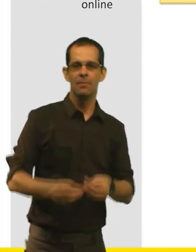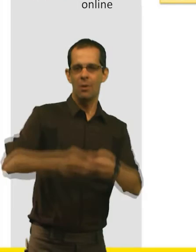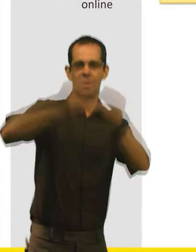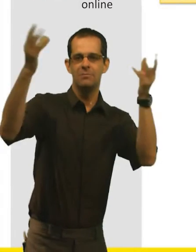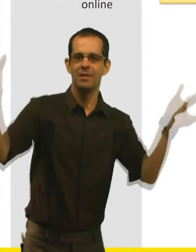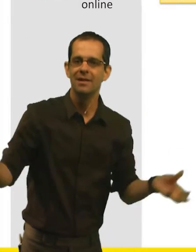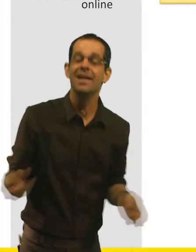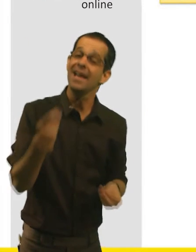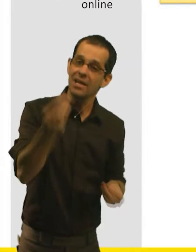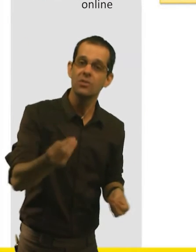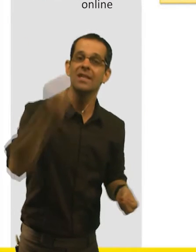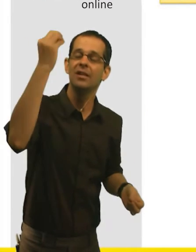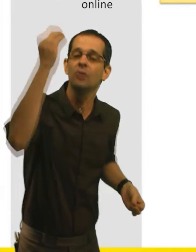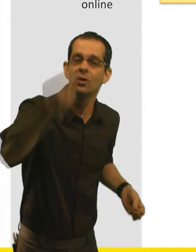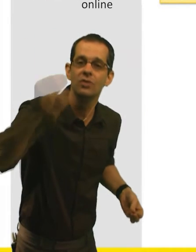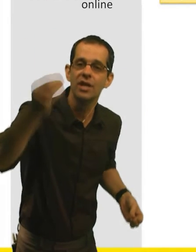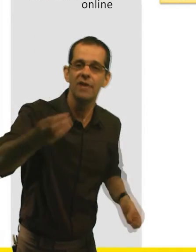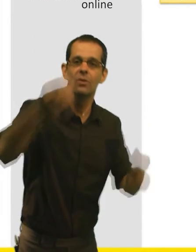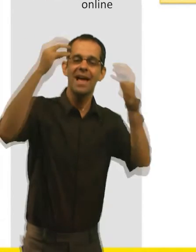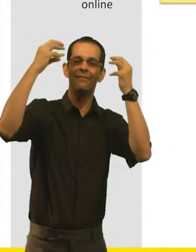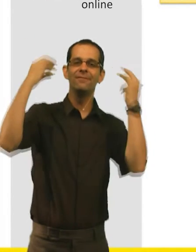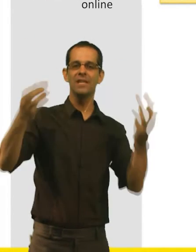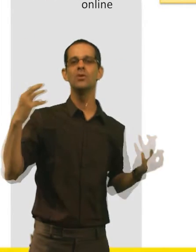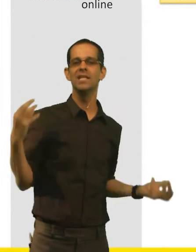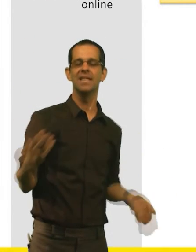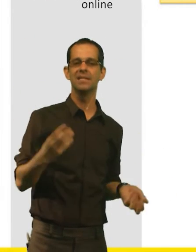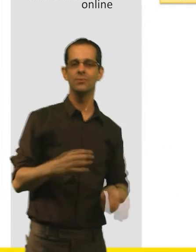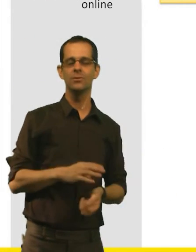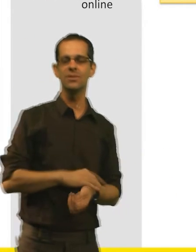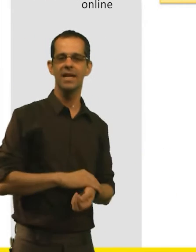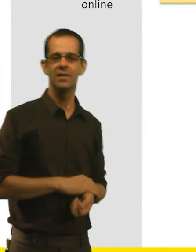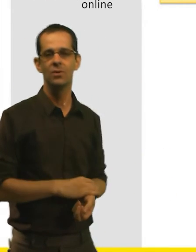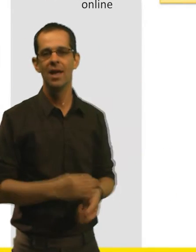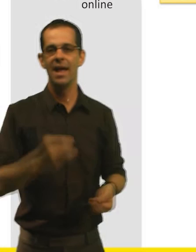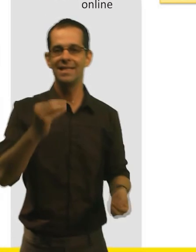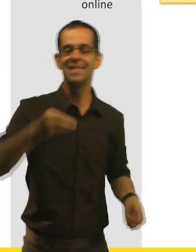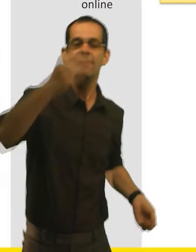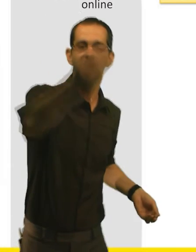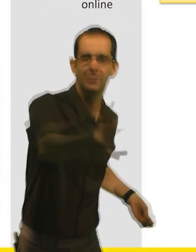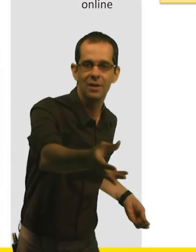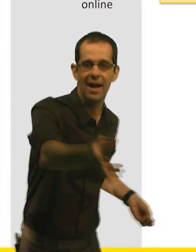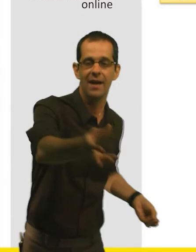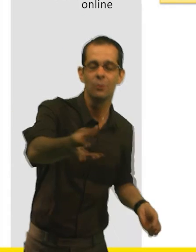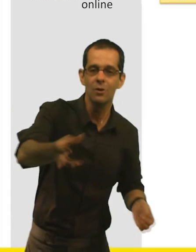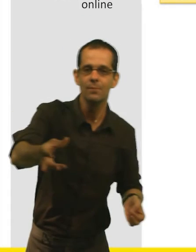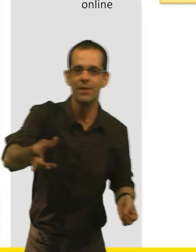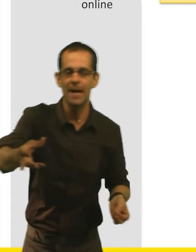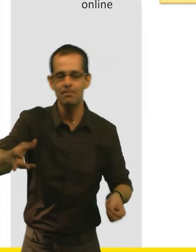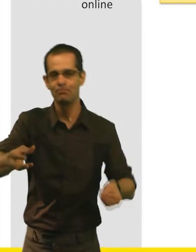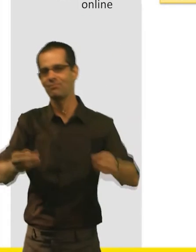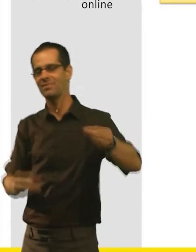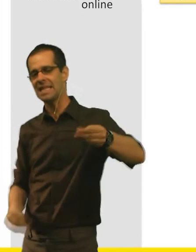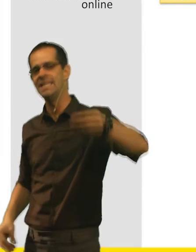Uma vida mais próspera. É isso, você tem todo o direito, é a visualização do sucesso, é se ver no cargo,